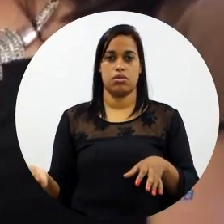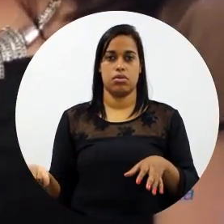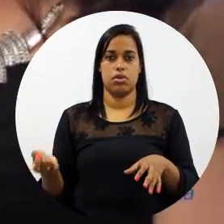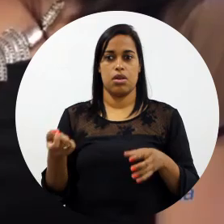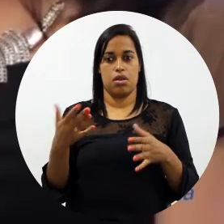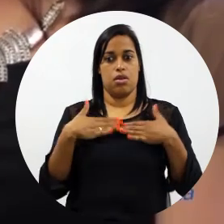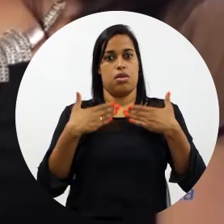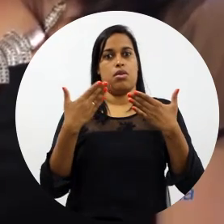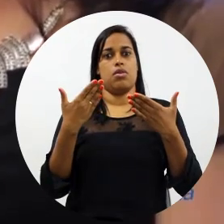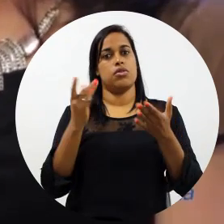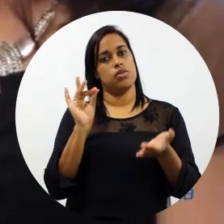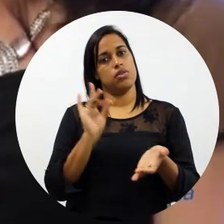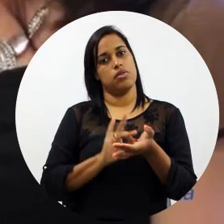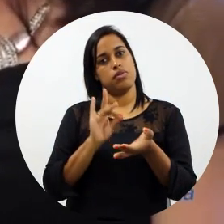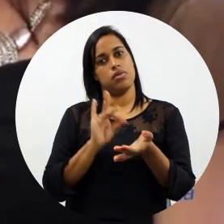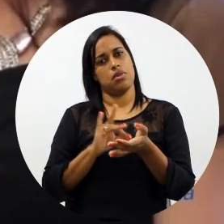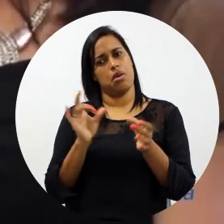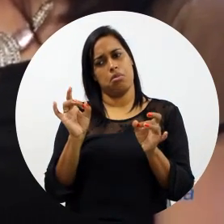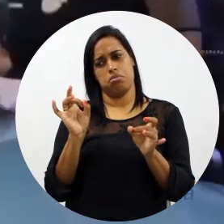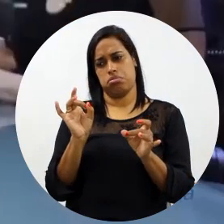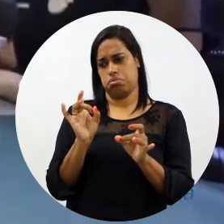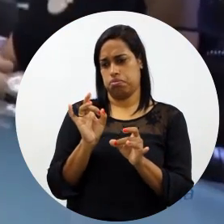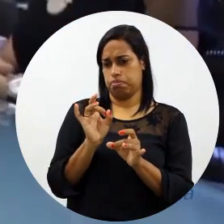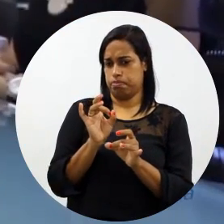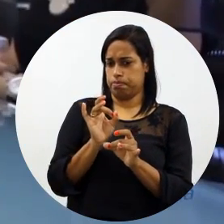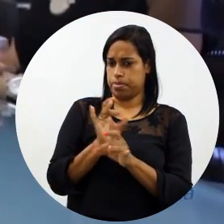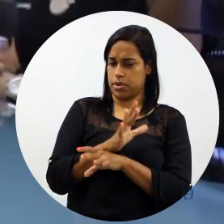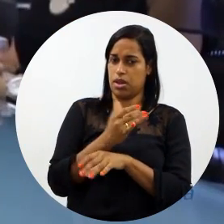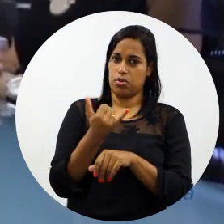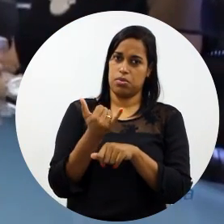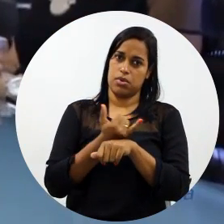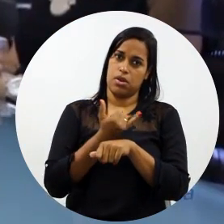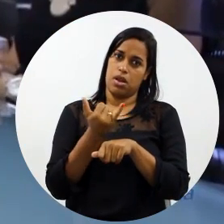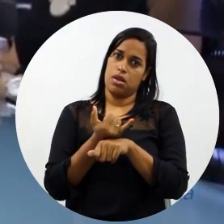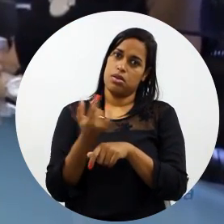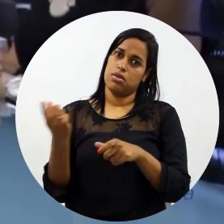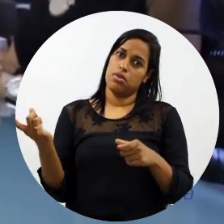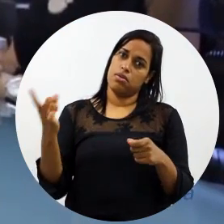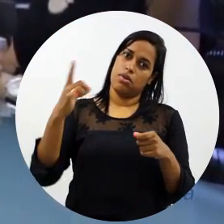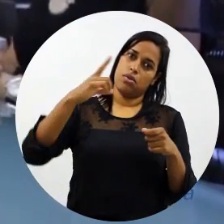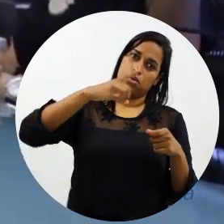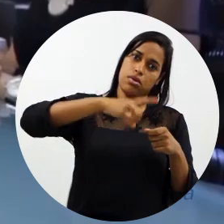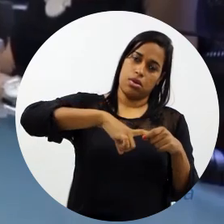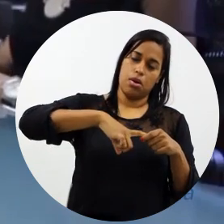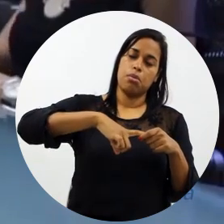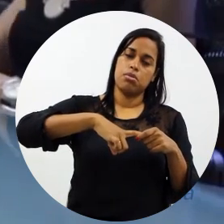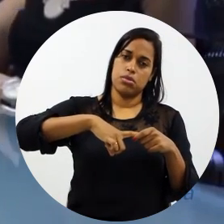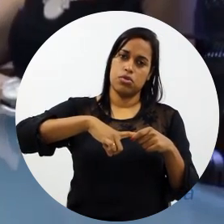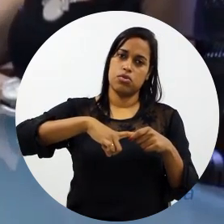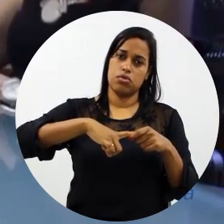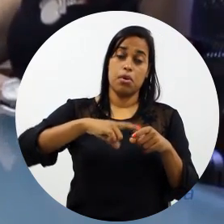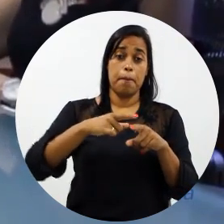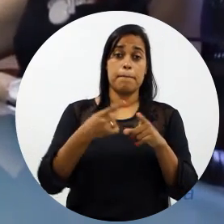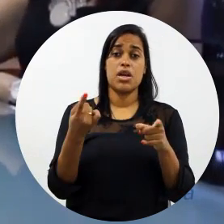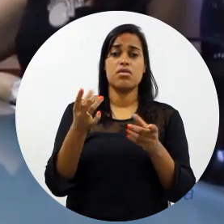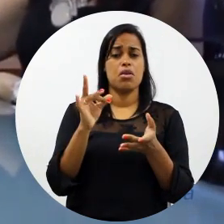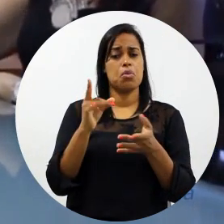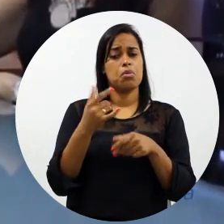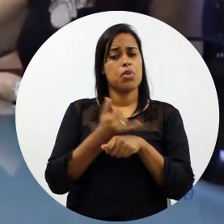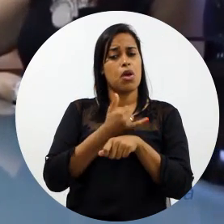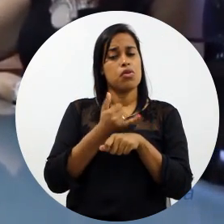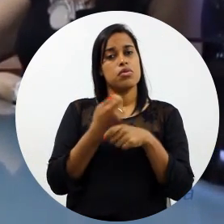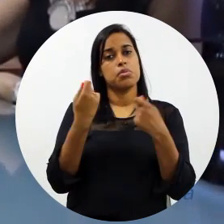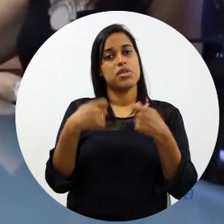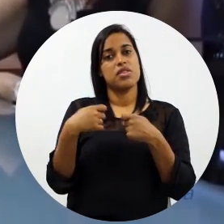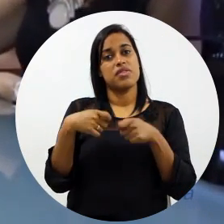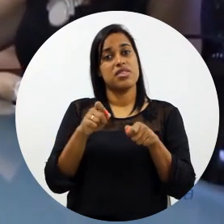na hora o susto, daqui a pouco tudo acabou e era um teste. E voltamos todos. Então assim, mas era um teste que precisava ser